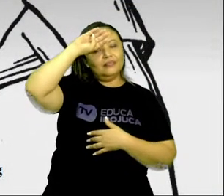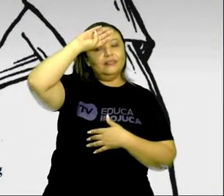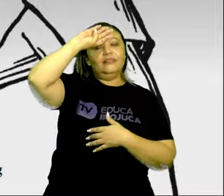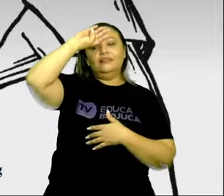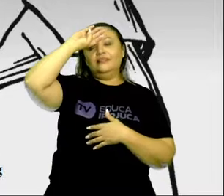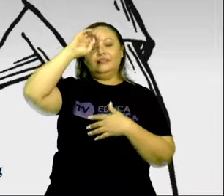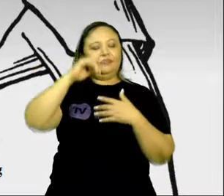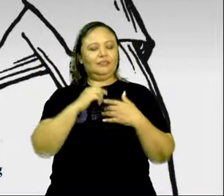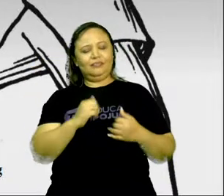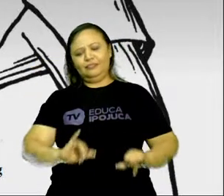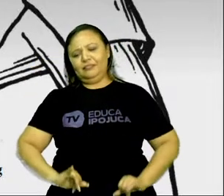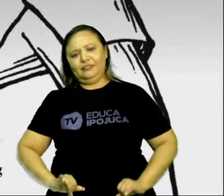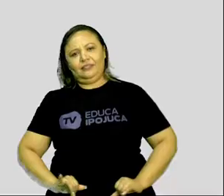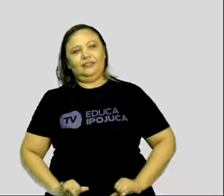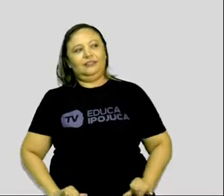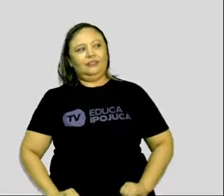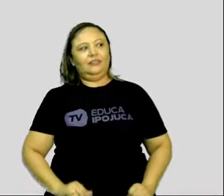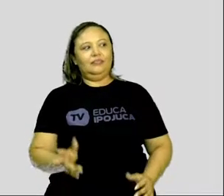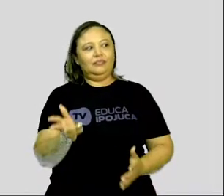Vejam aquela foto!